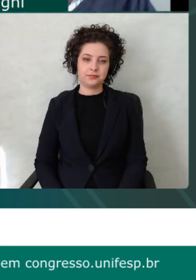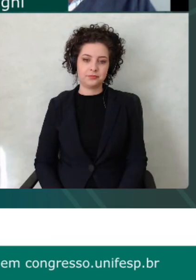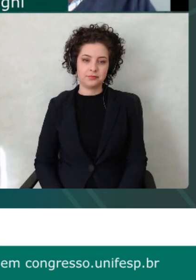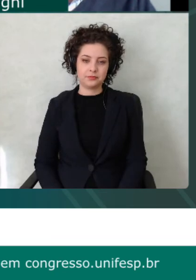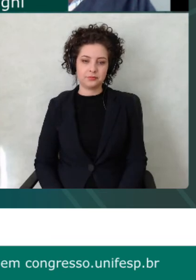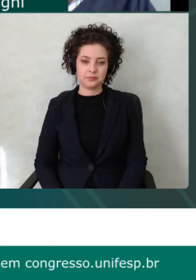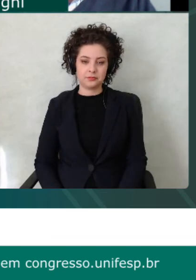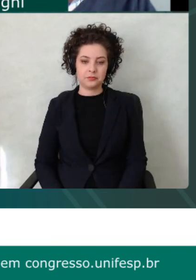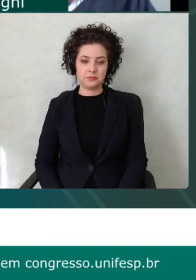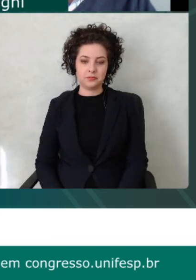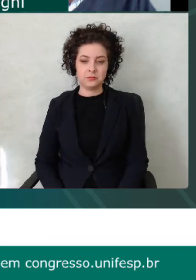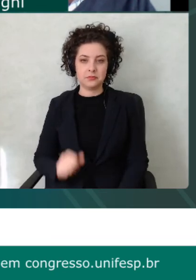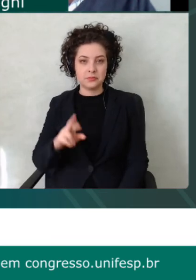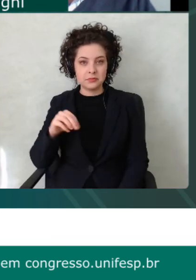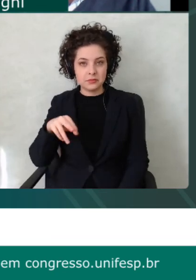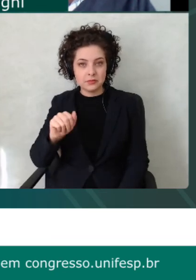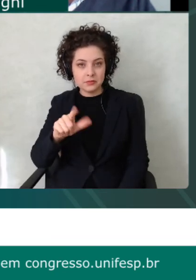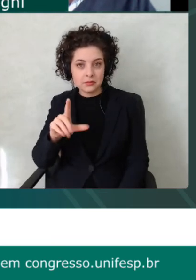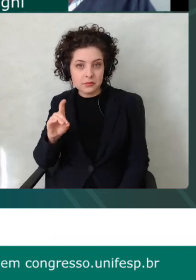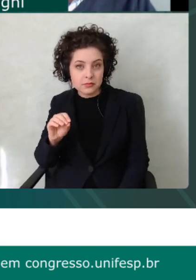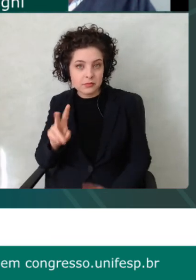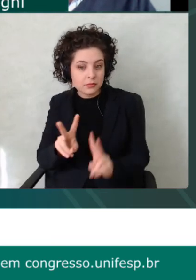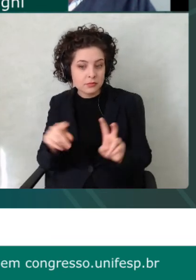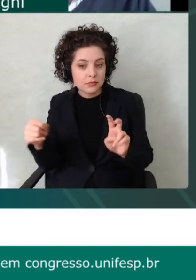Arnaldo, quer falar alguma coisa sobre esse assunto?